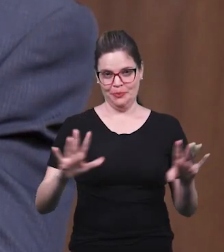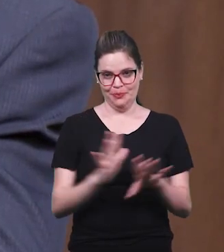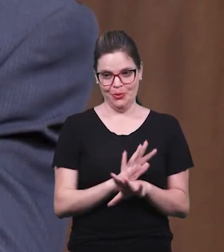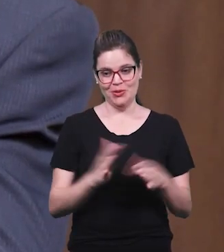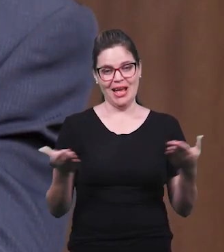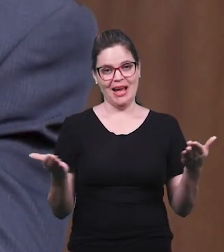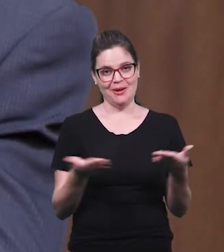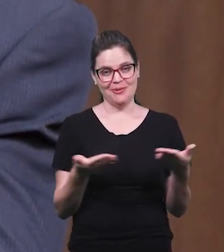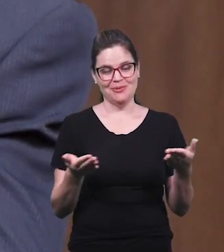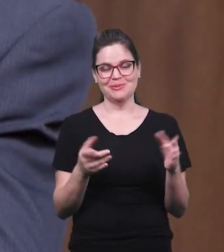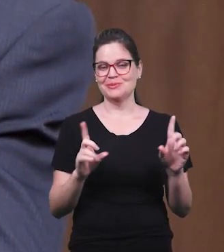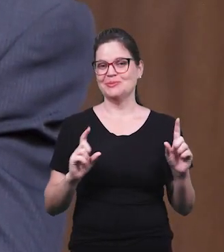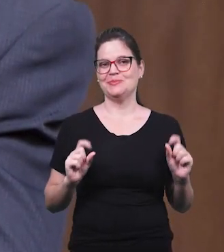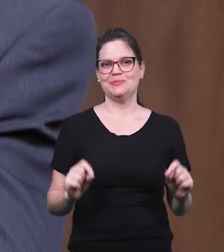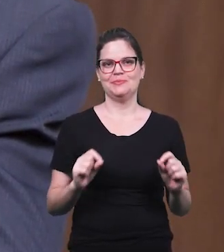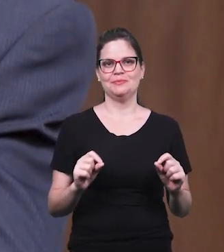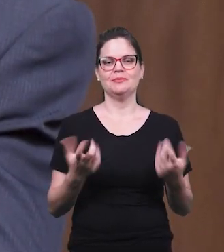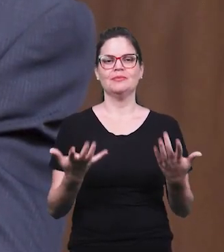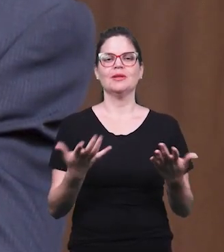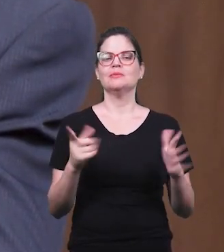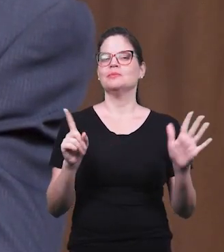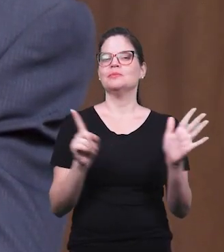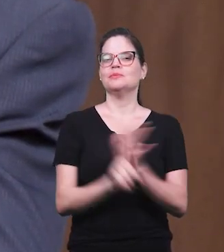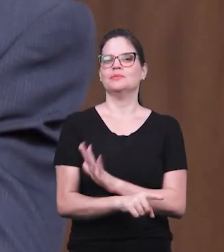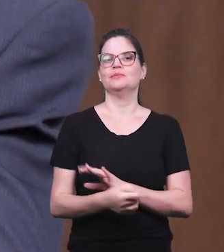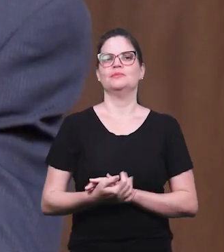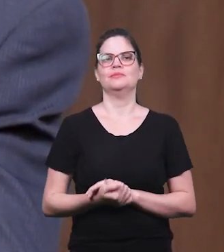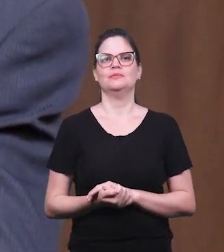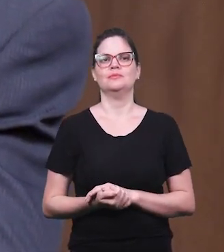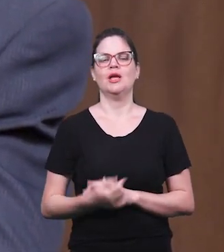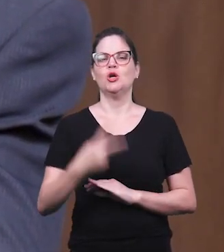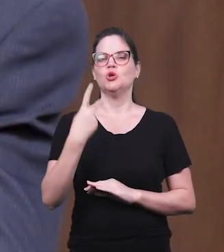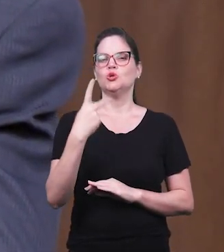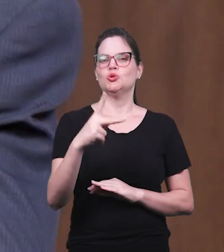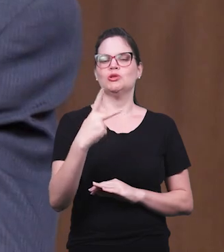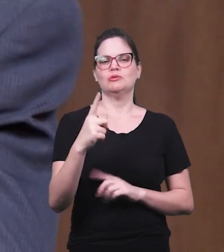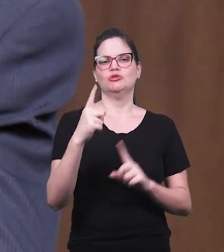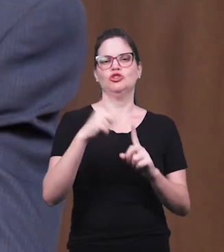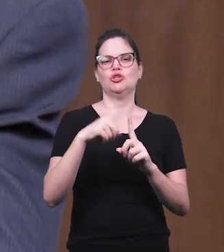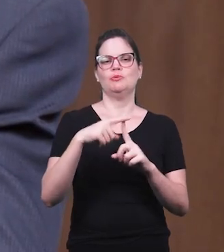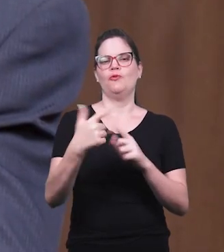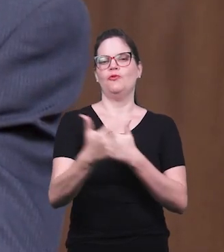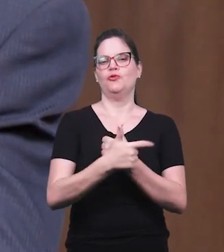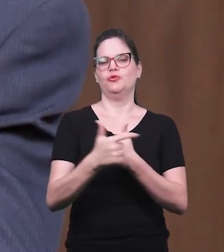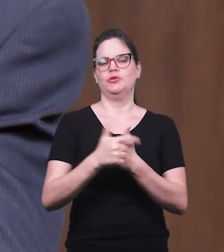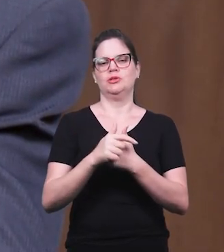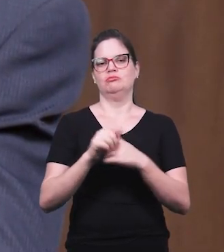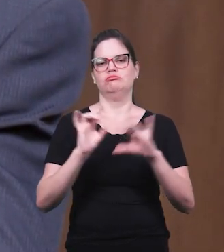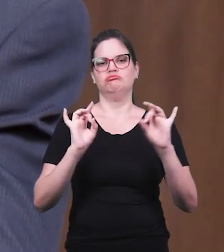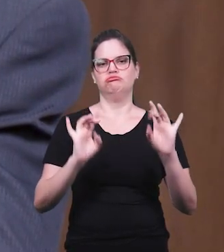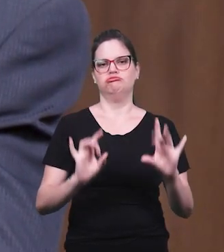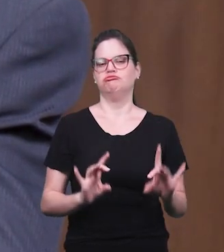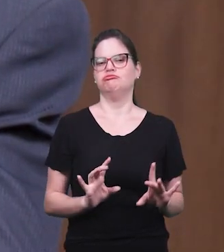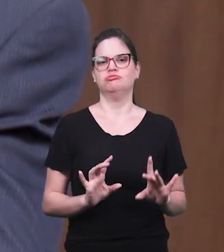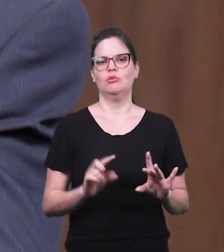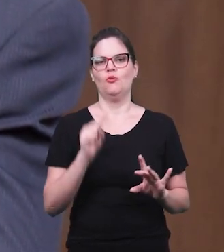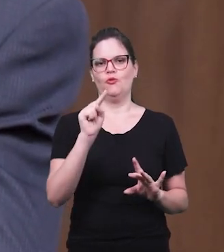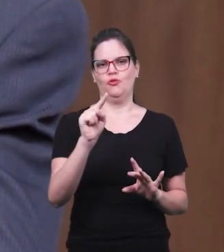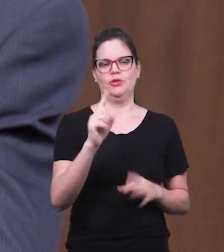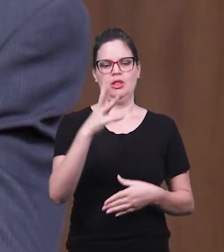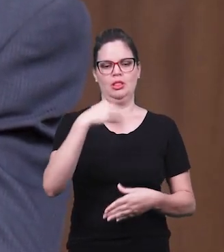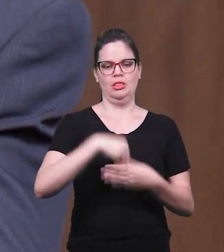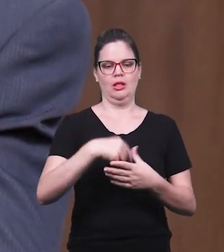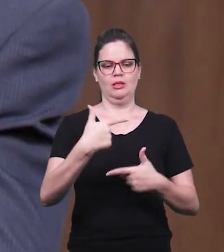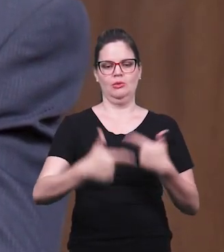França, meu querido, quais são as atividades específicas, né, que o irmão